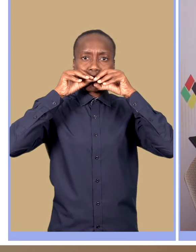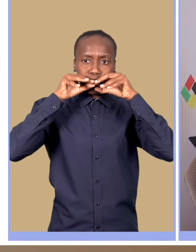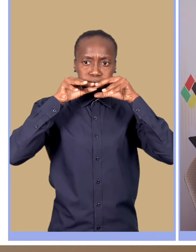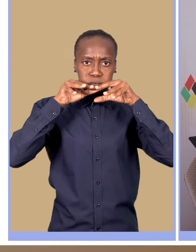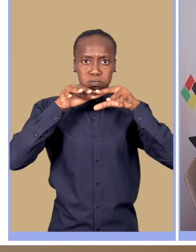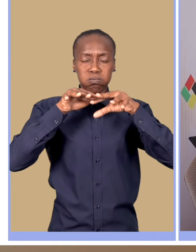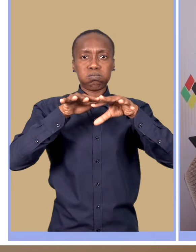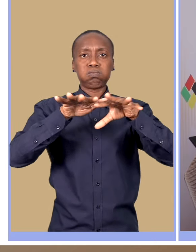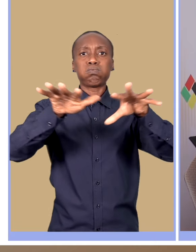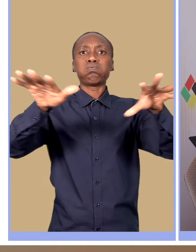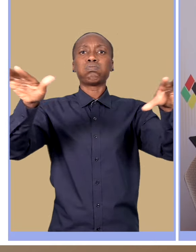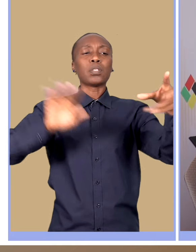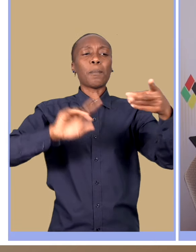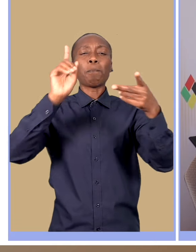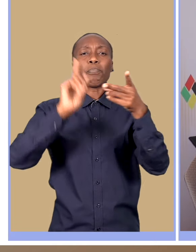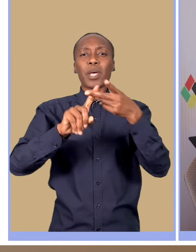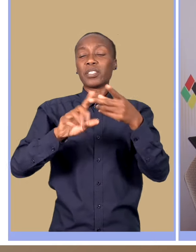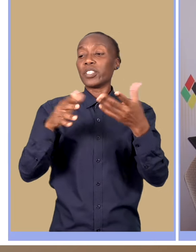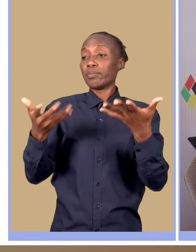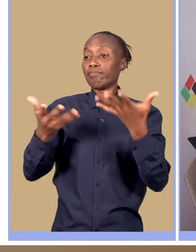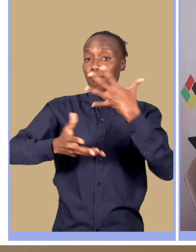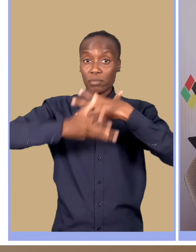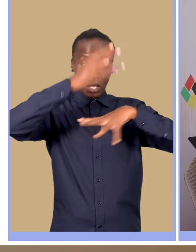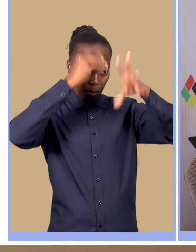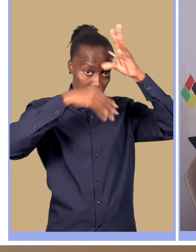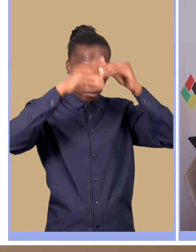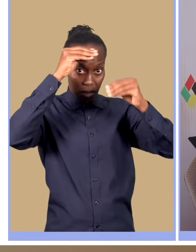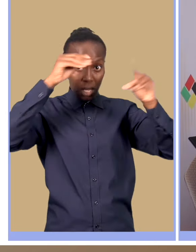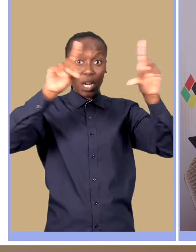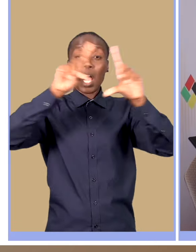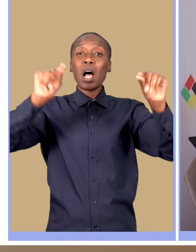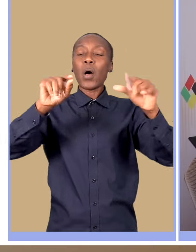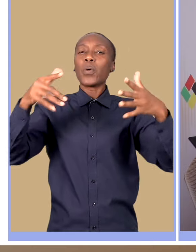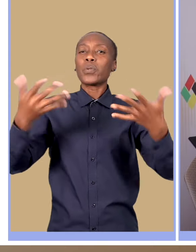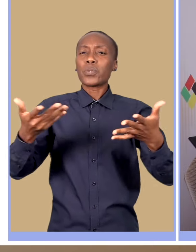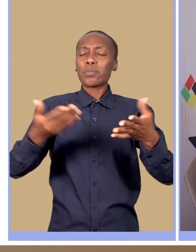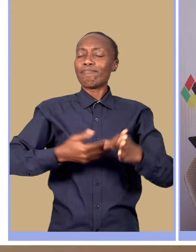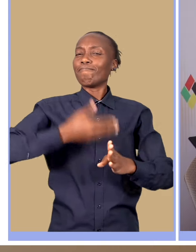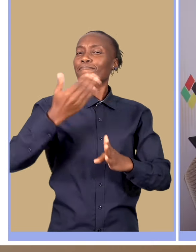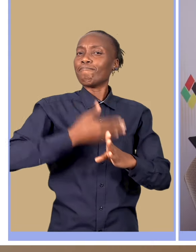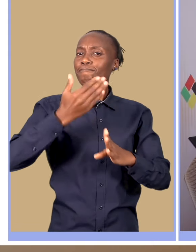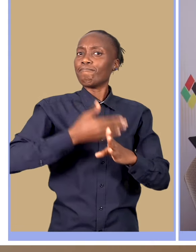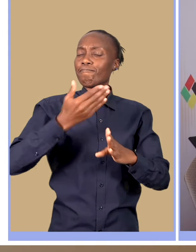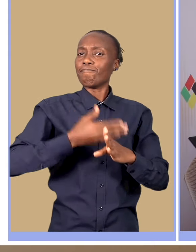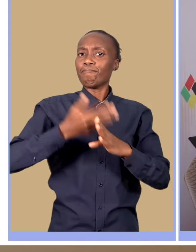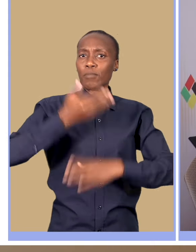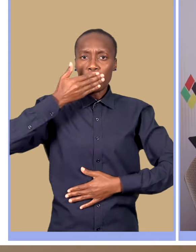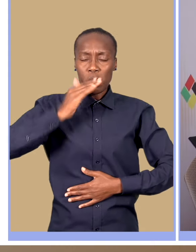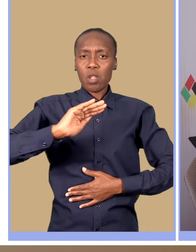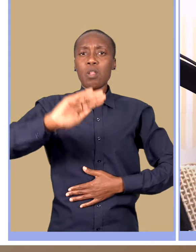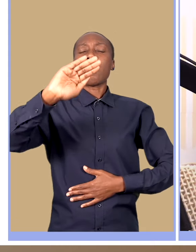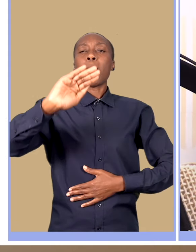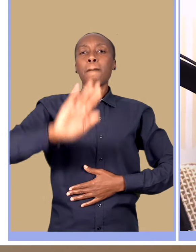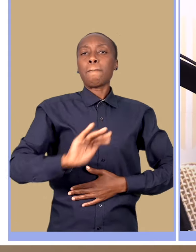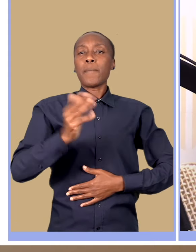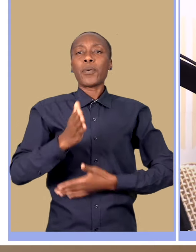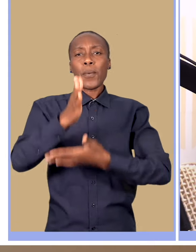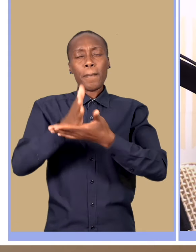transmissão, de aprendizado em relação às boas práticas para a garantia de um